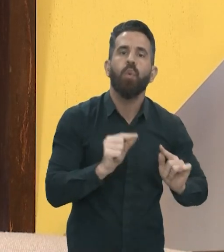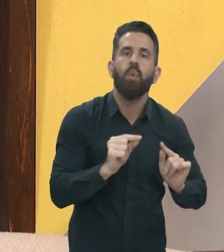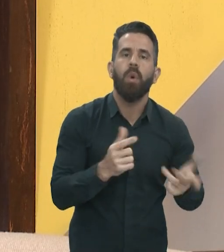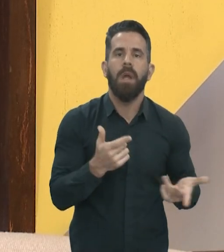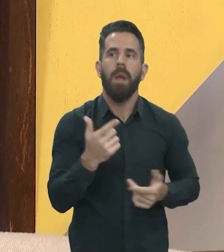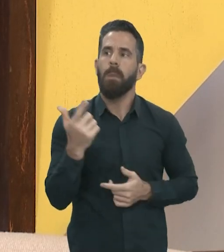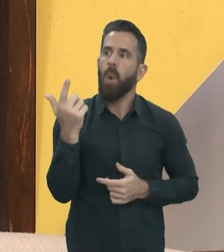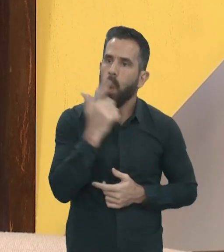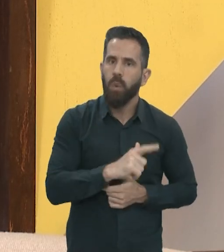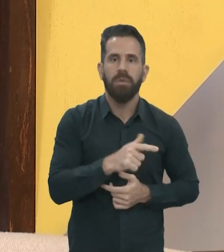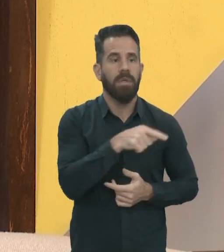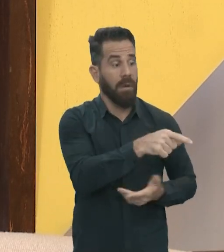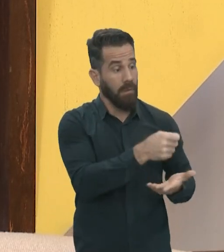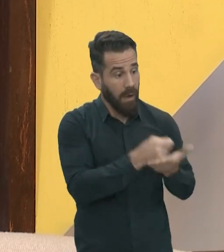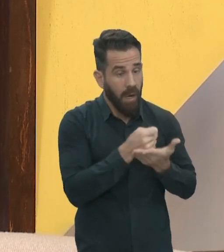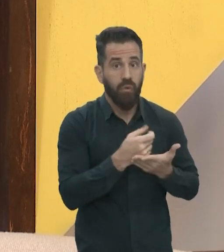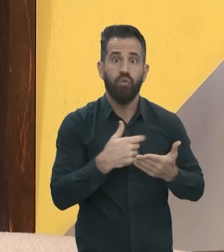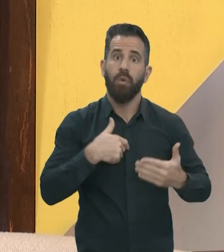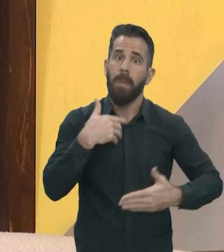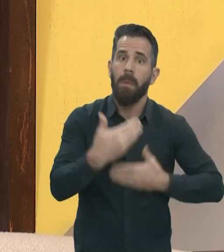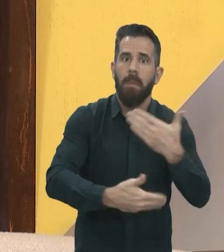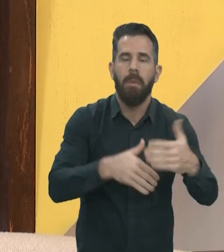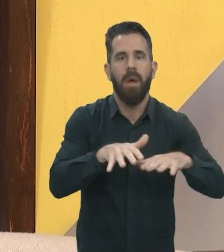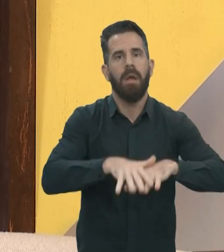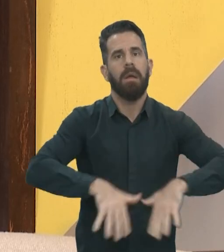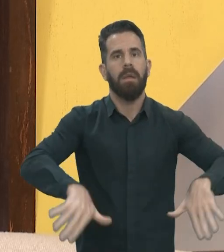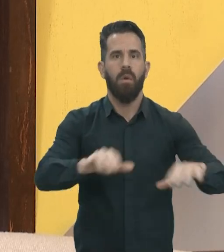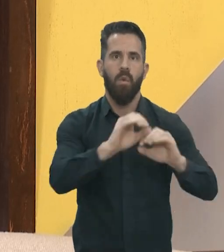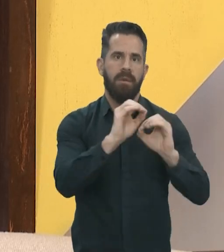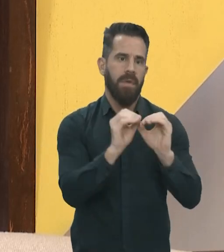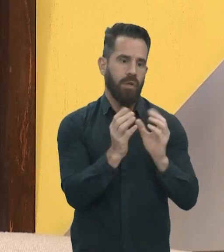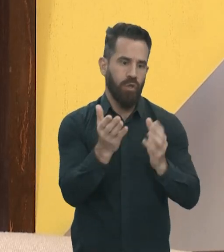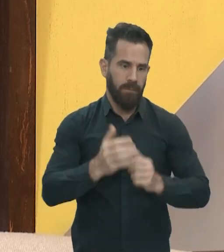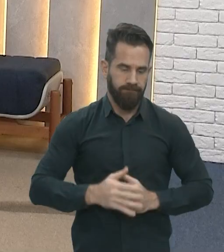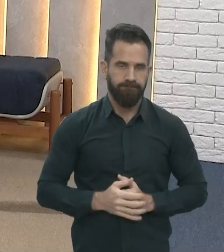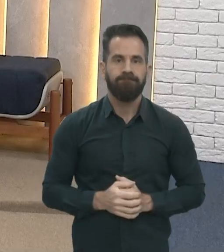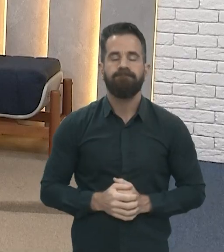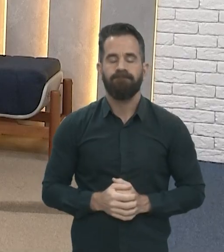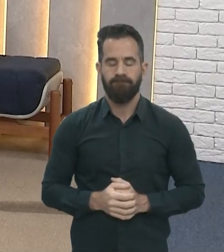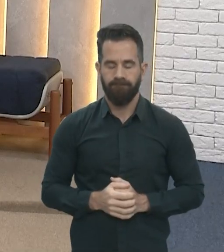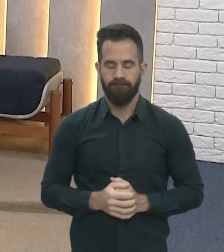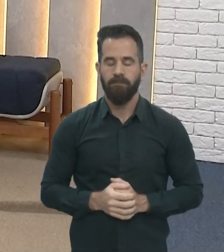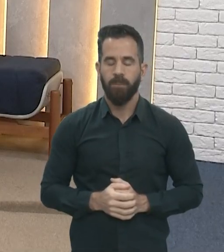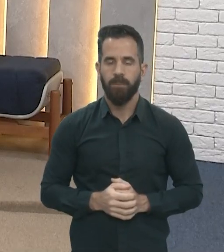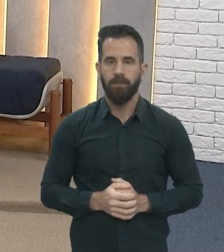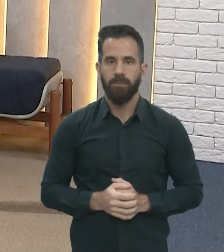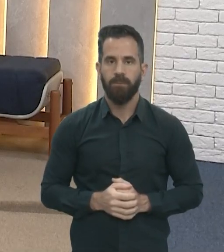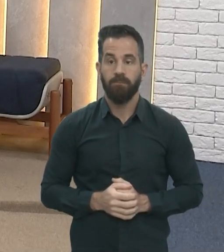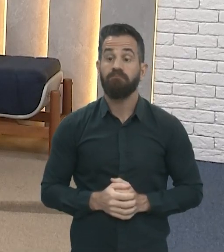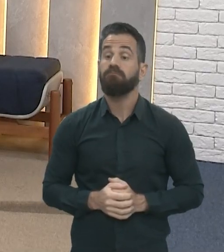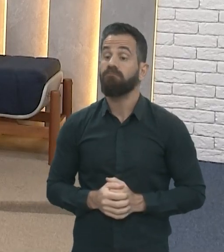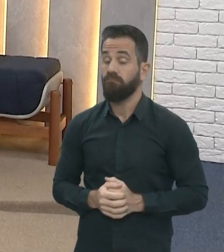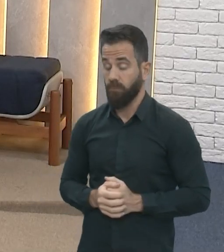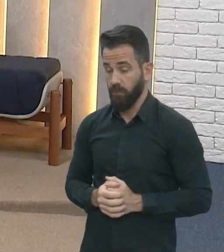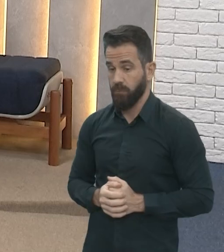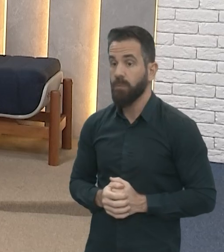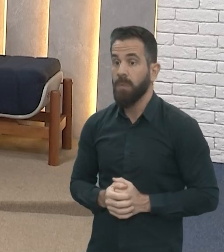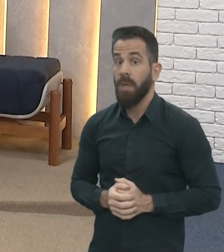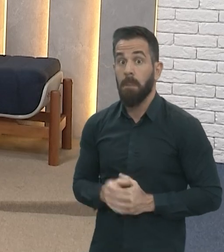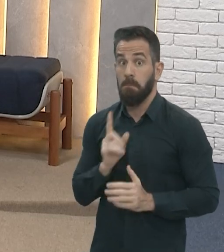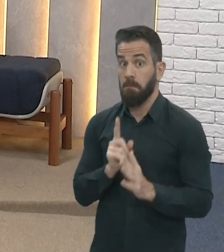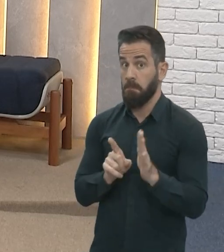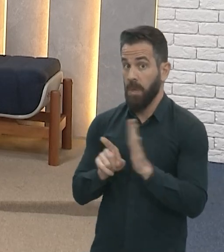funcionemos, né, da melhor forma possível na UFG. Há pelo menos uma década, as universidades